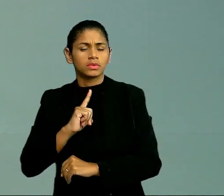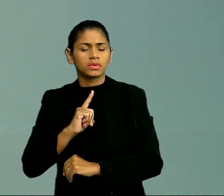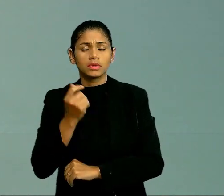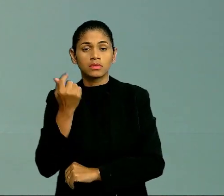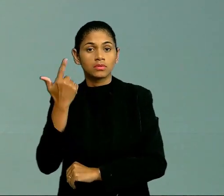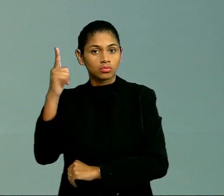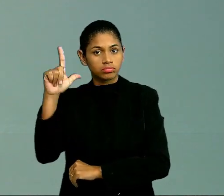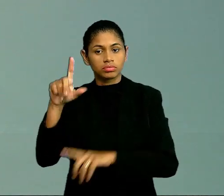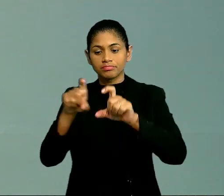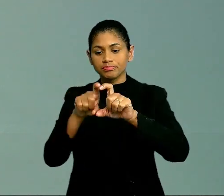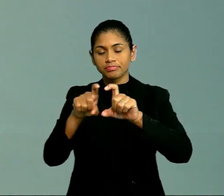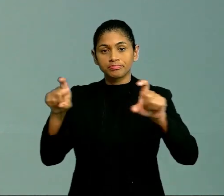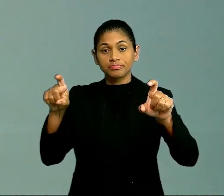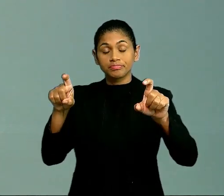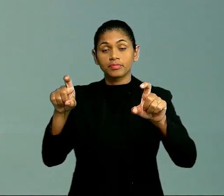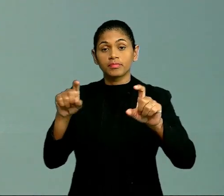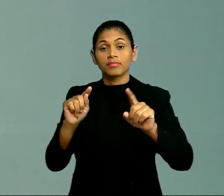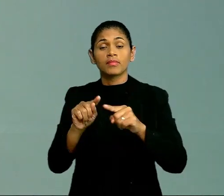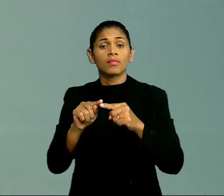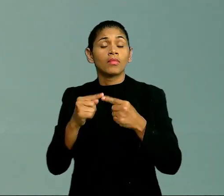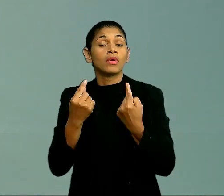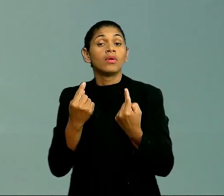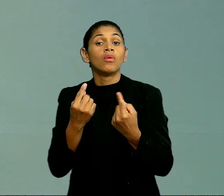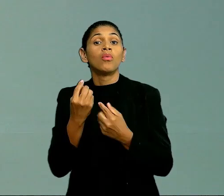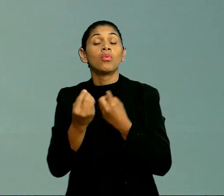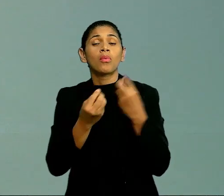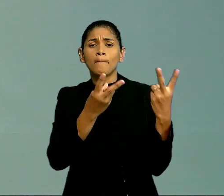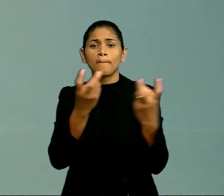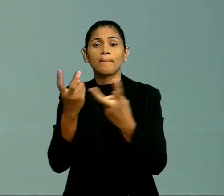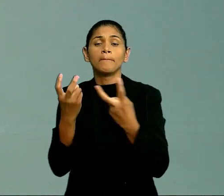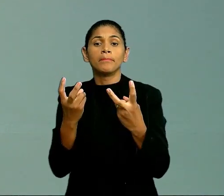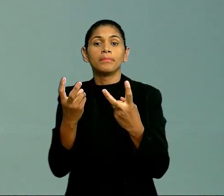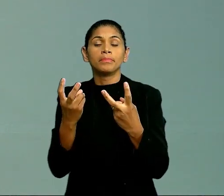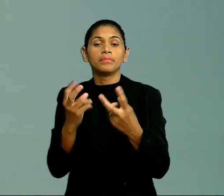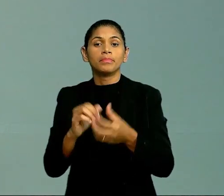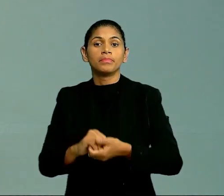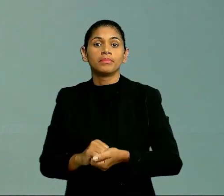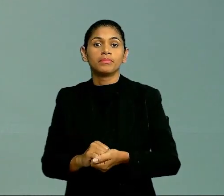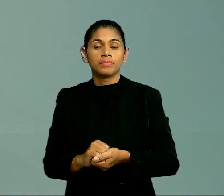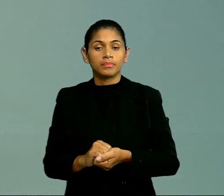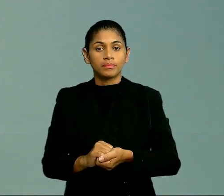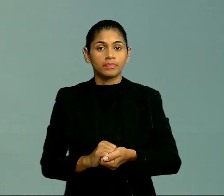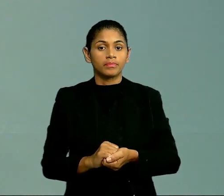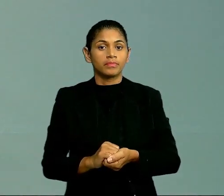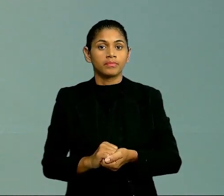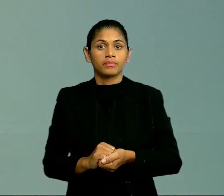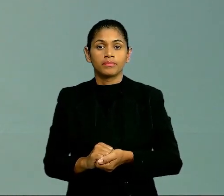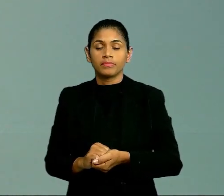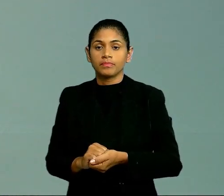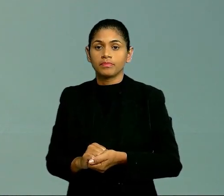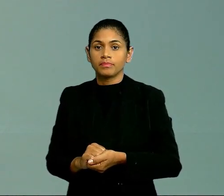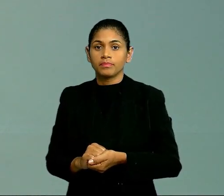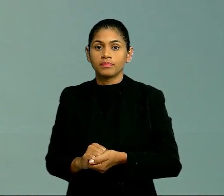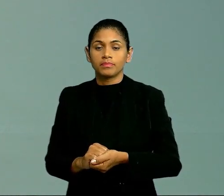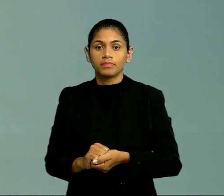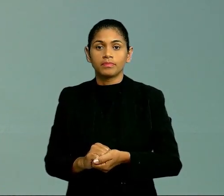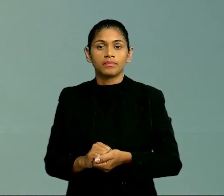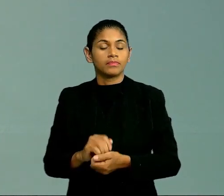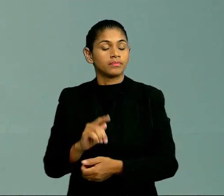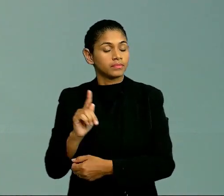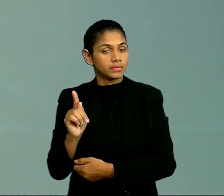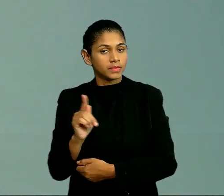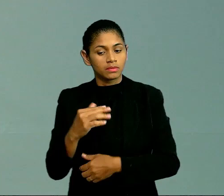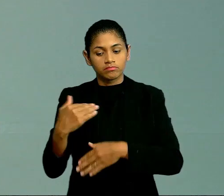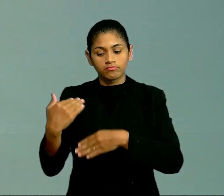que nós observamos aqui, o que fica transparecido, o que deixa transparecer é que ele está